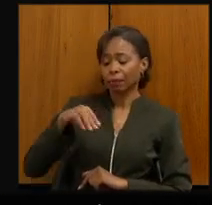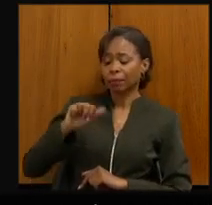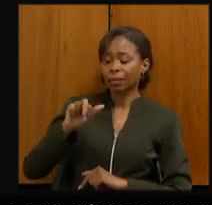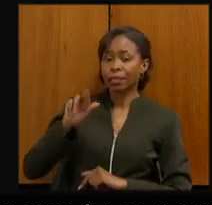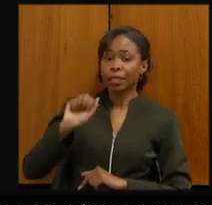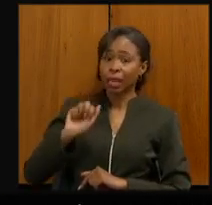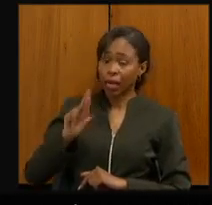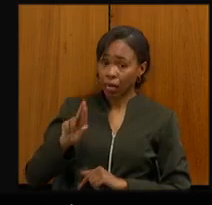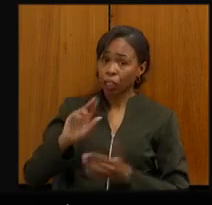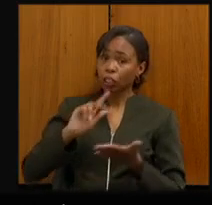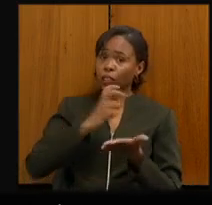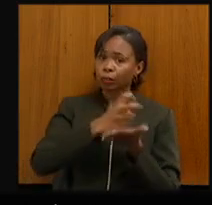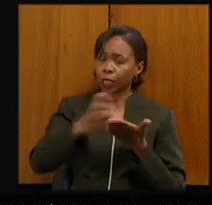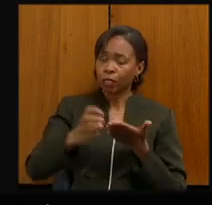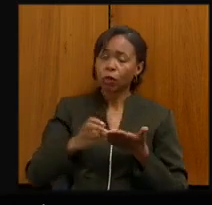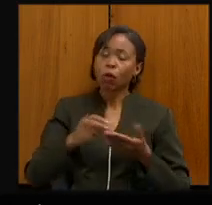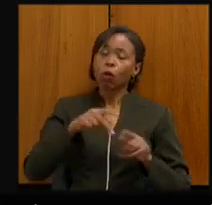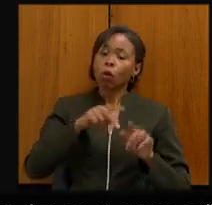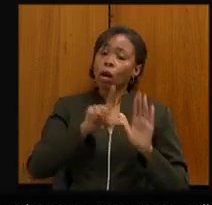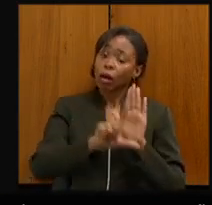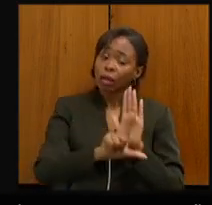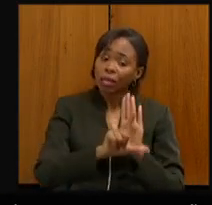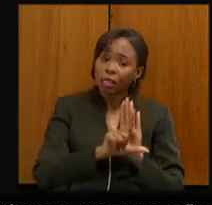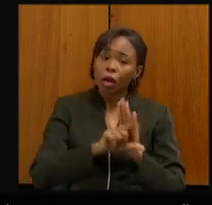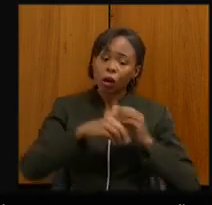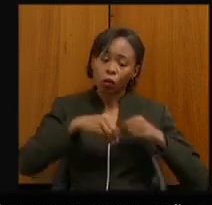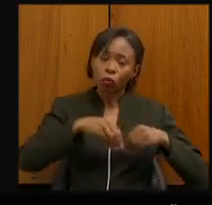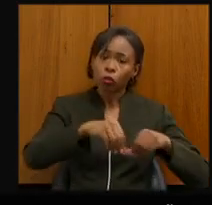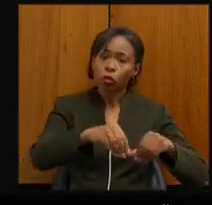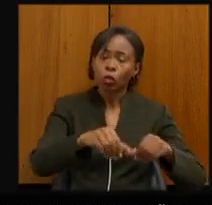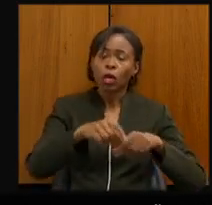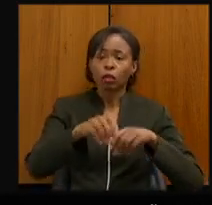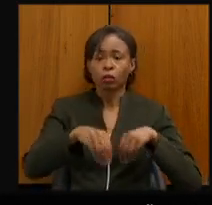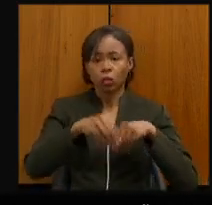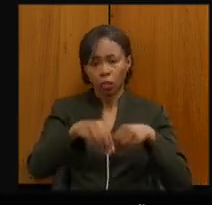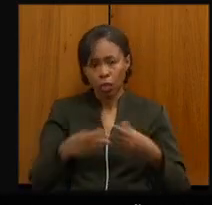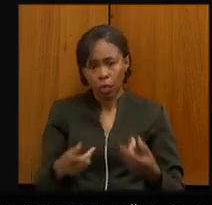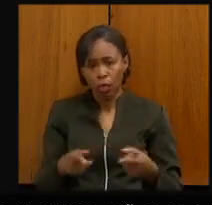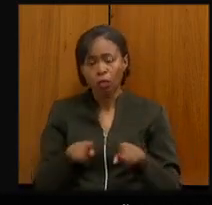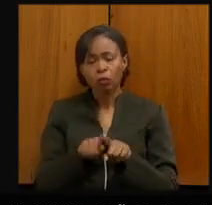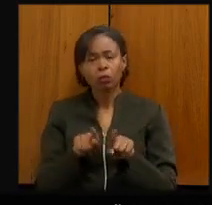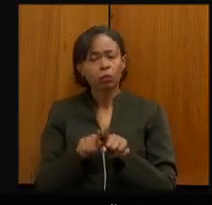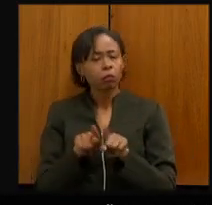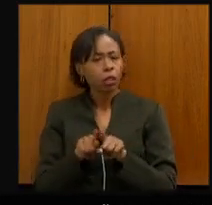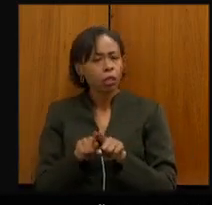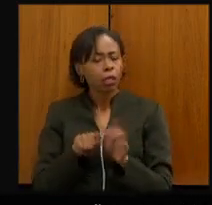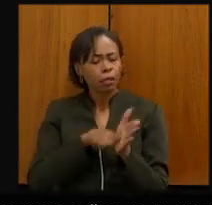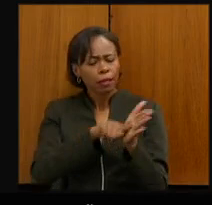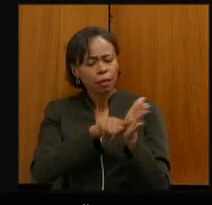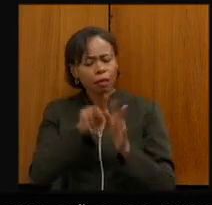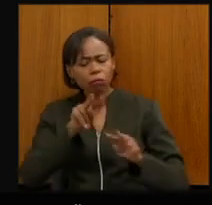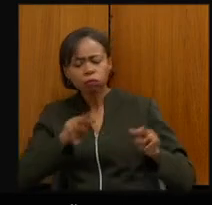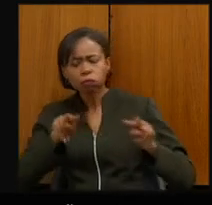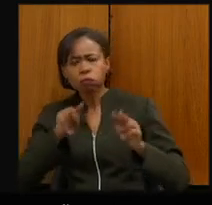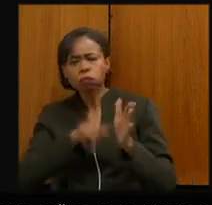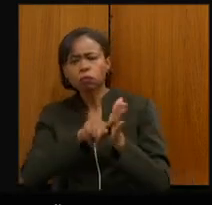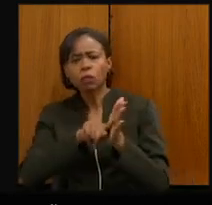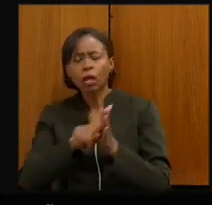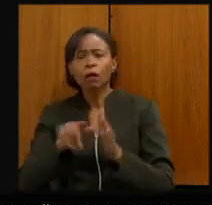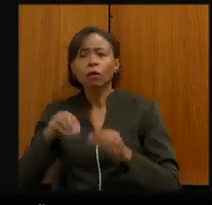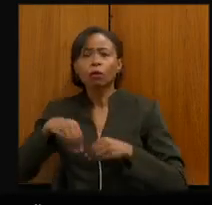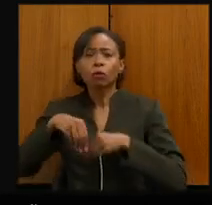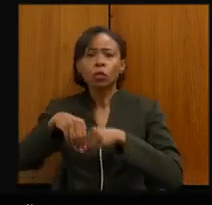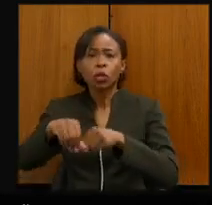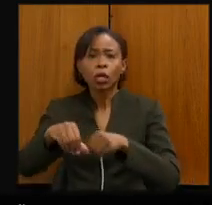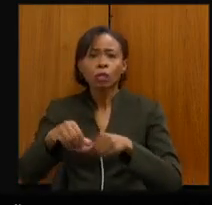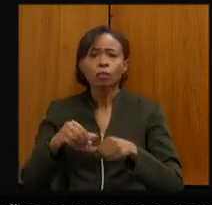regularização fundiária reconhecimento do modo de tradicional levantamento fundiário identificação de terras públicas